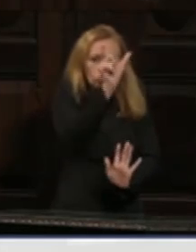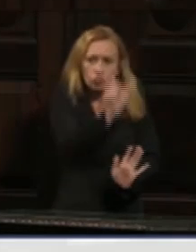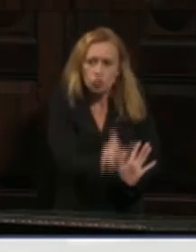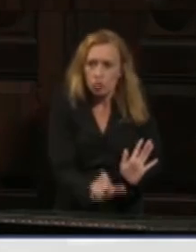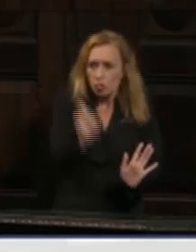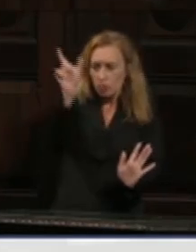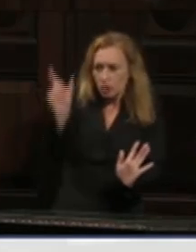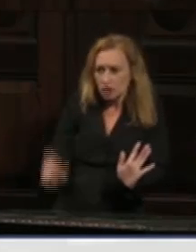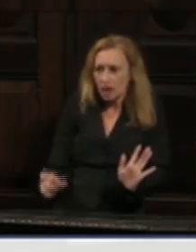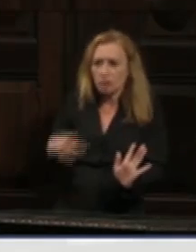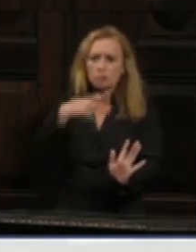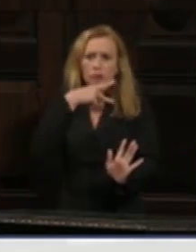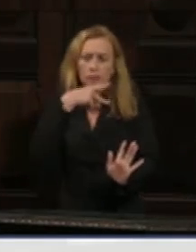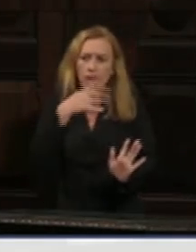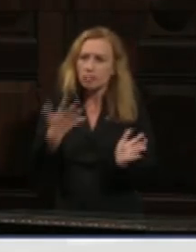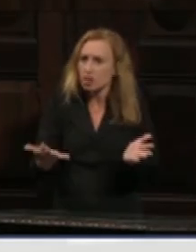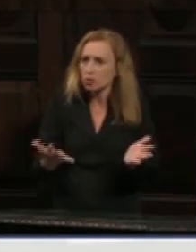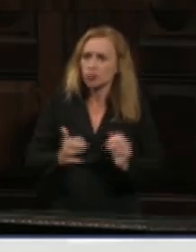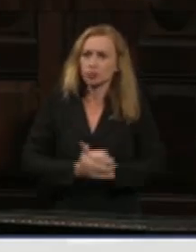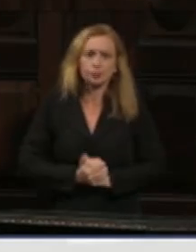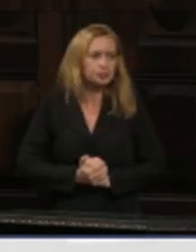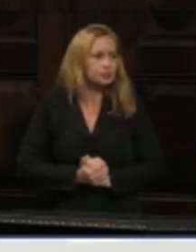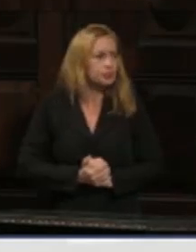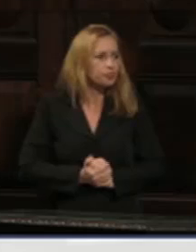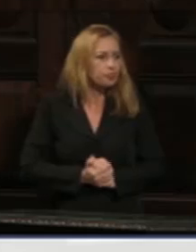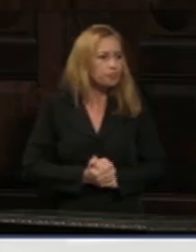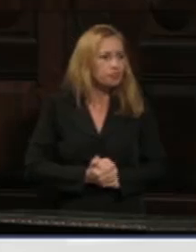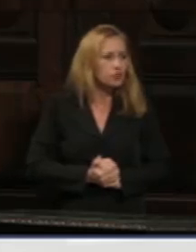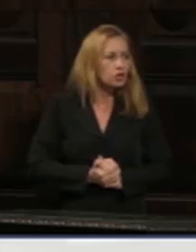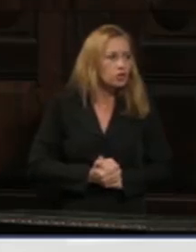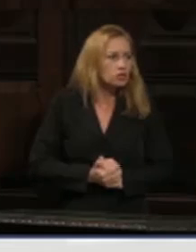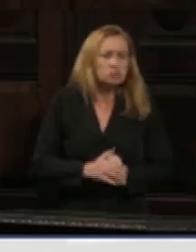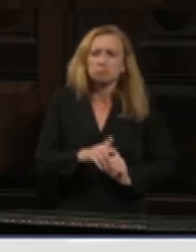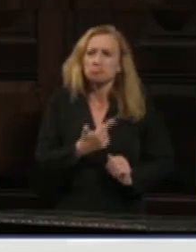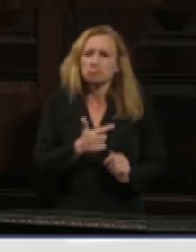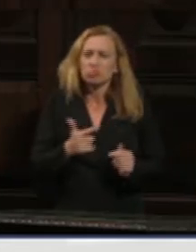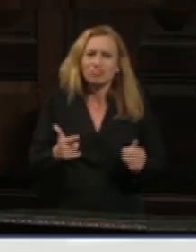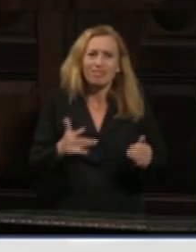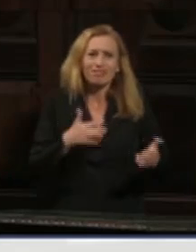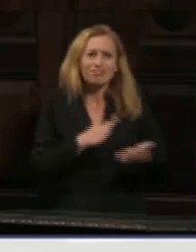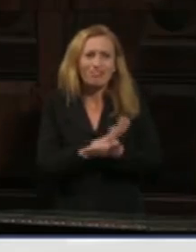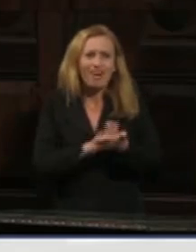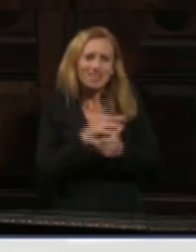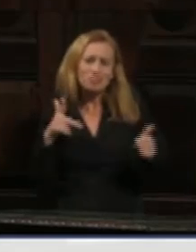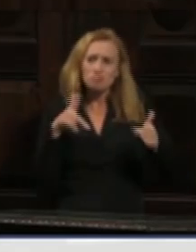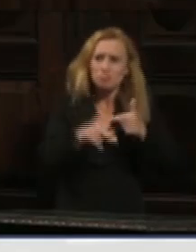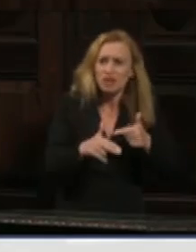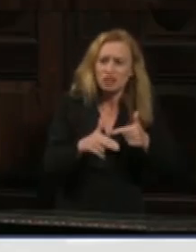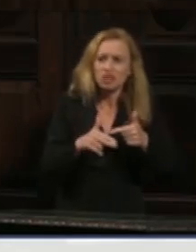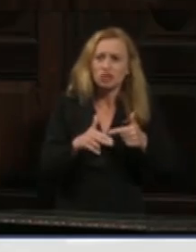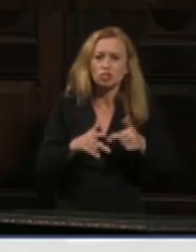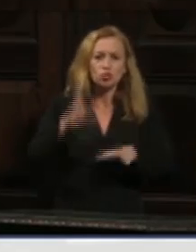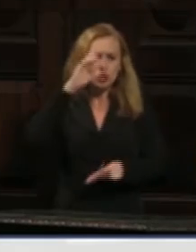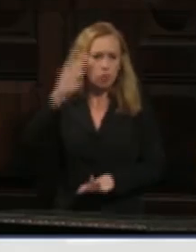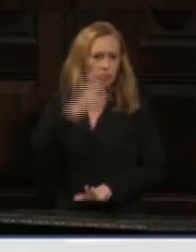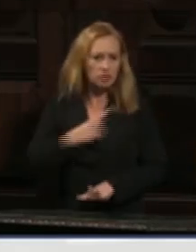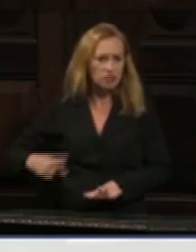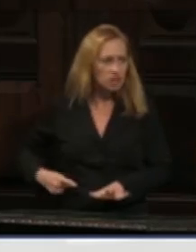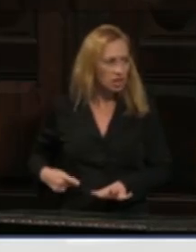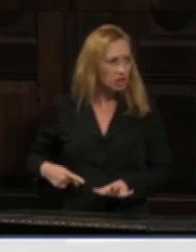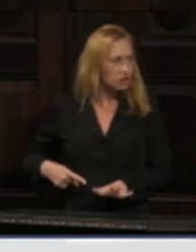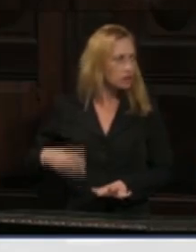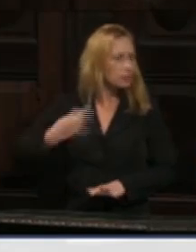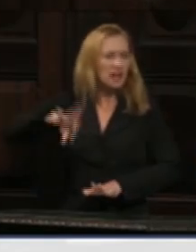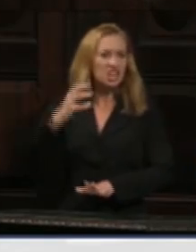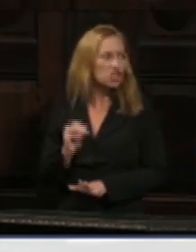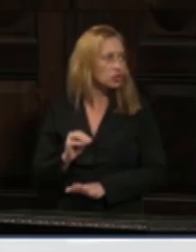do parlamento em relação a isso. Não há nenhum impeditivo do senhor presidente. Marquinho,